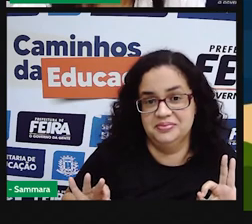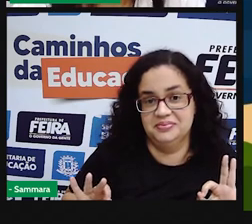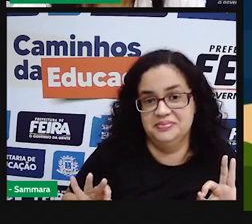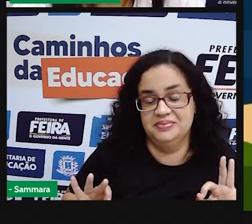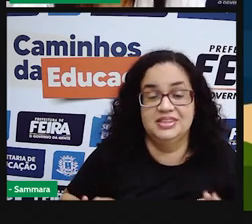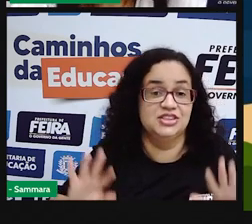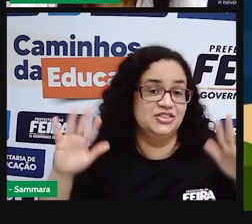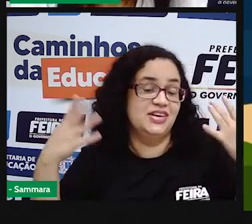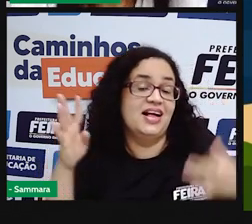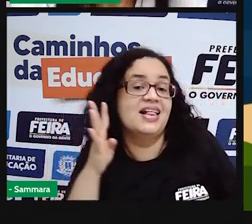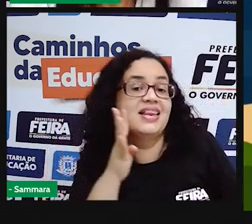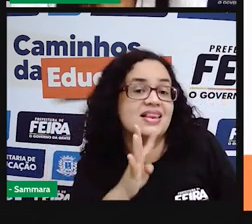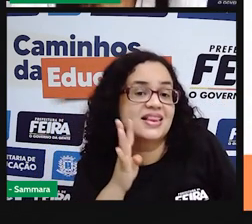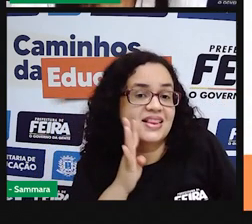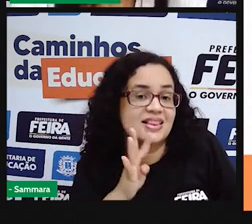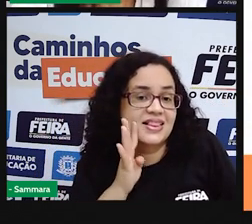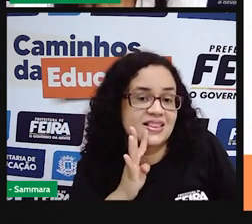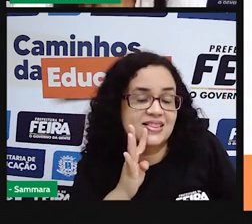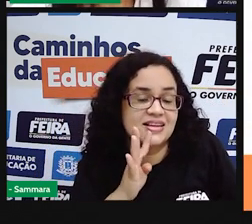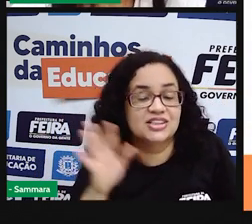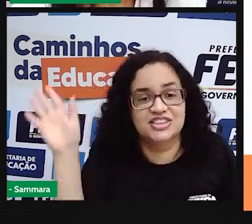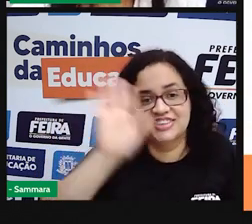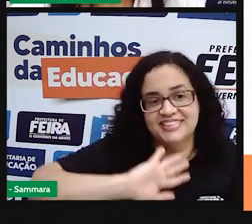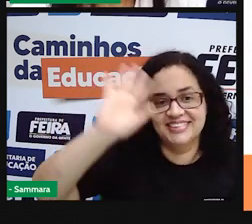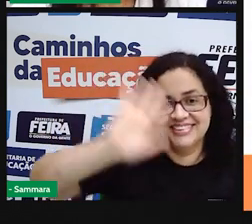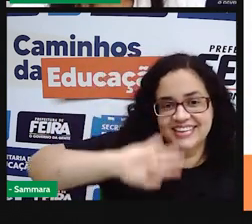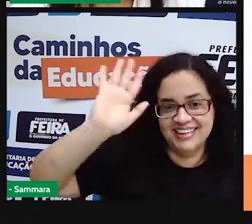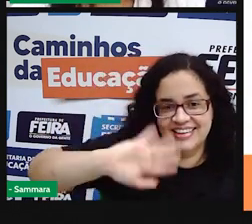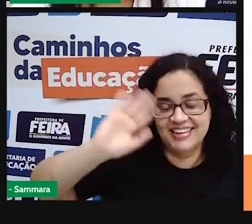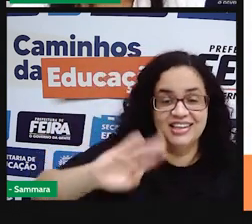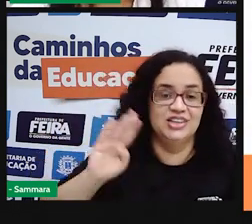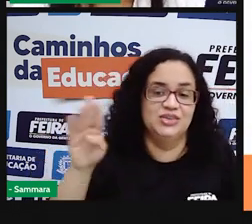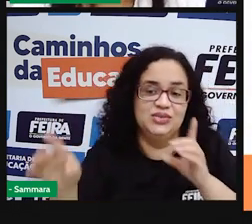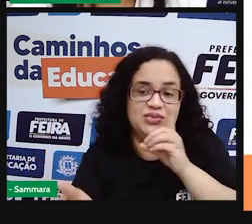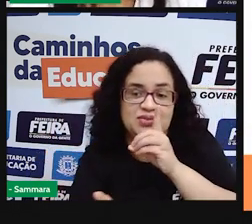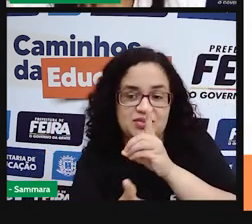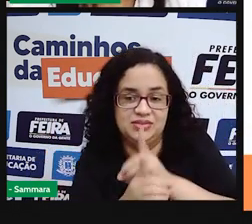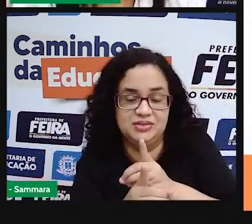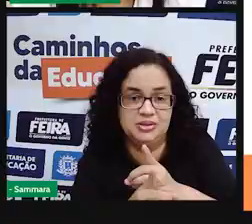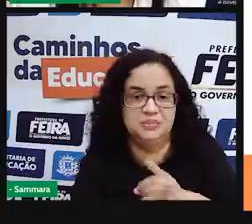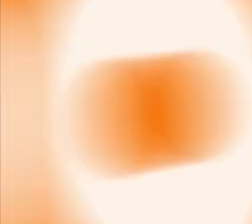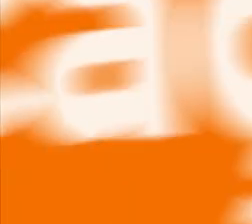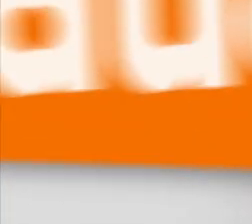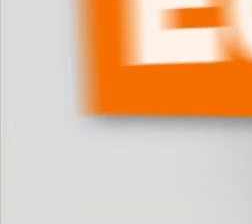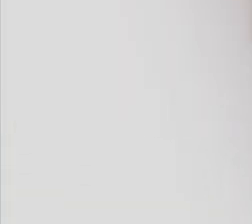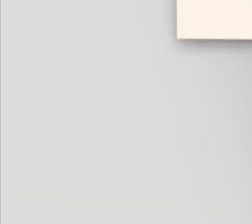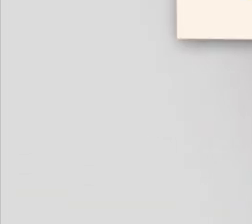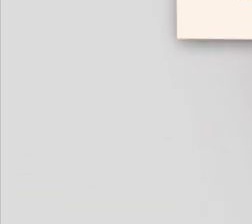divertir. Tchau, tchau. A gente se encontra aí na nossa próxima videoaula.